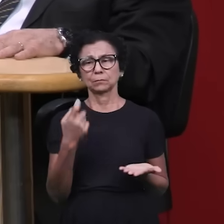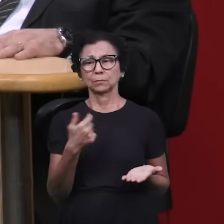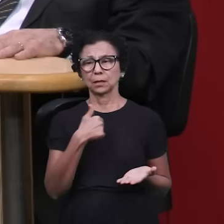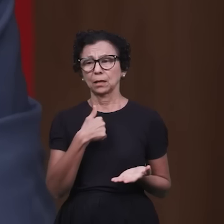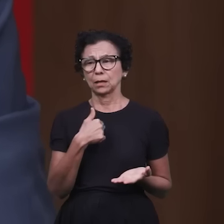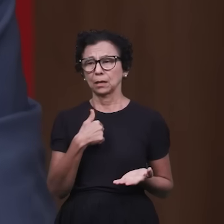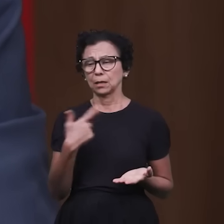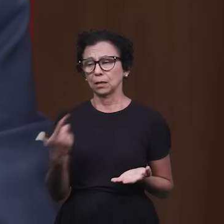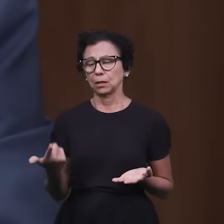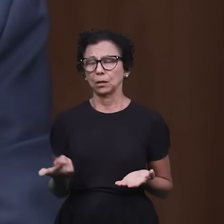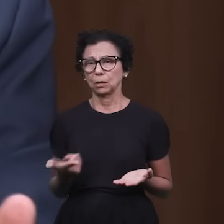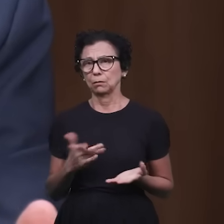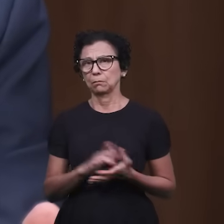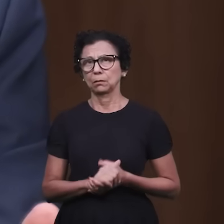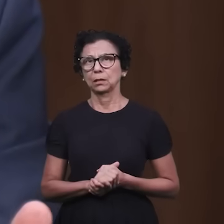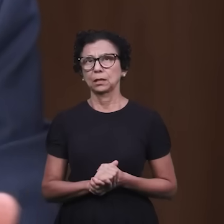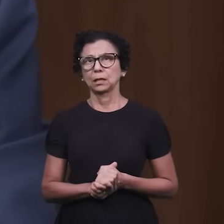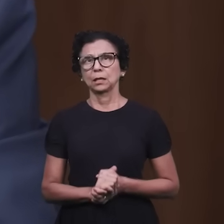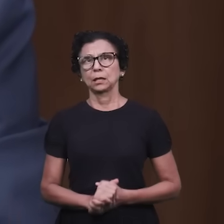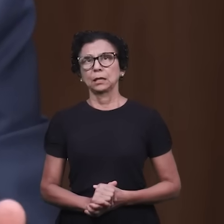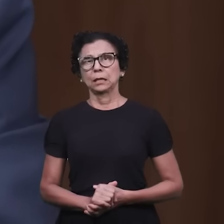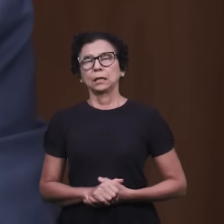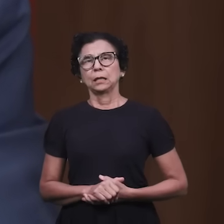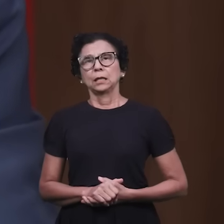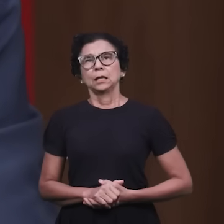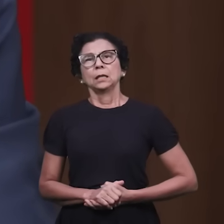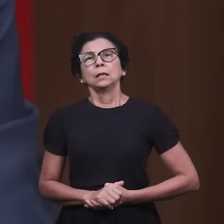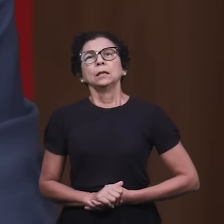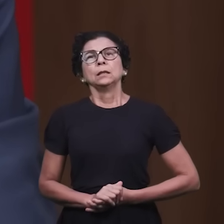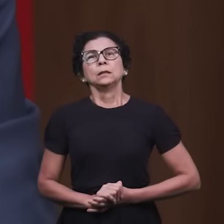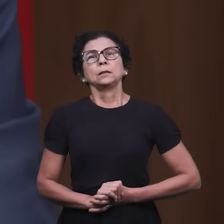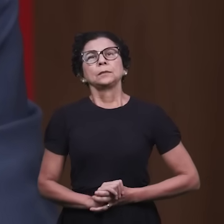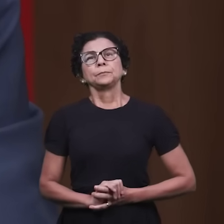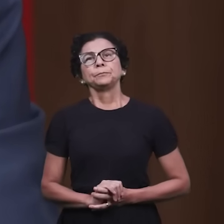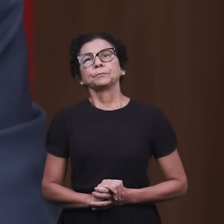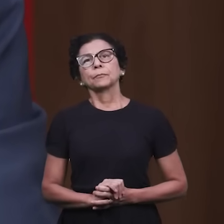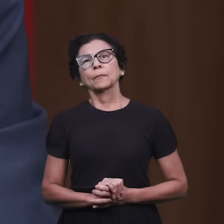exemplo, que vivi lá muito tempo